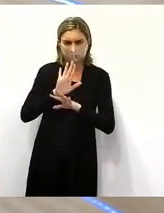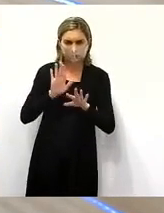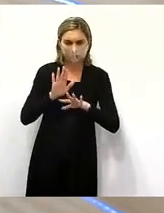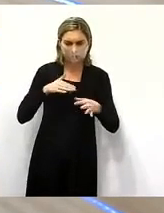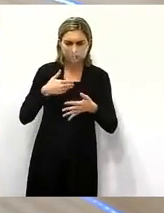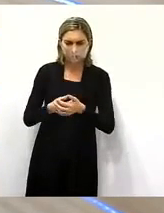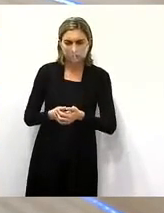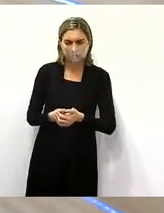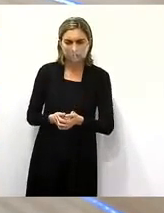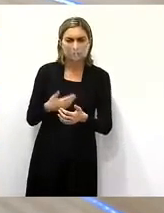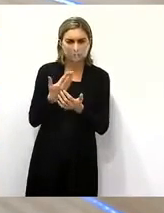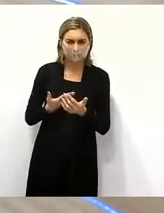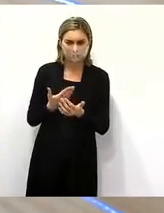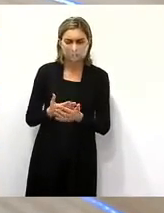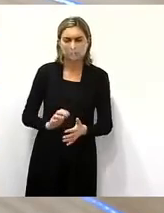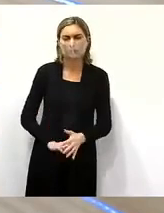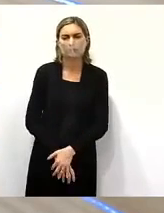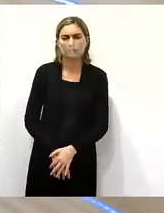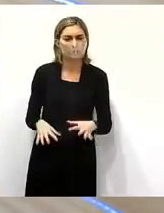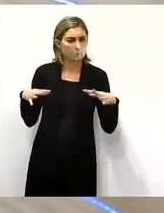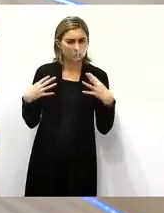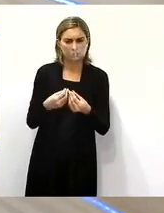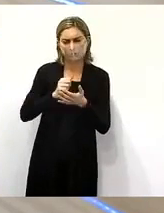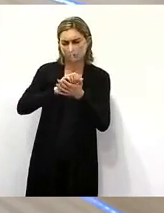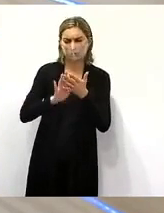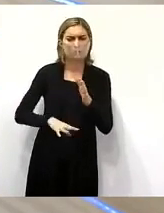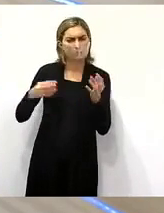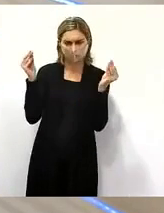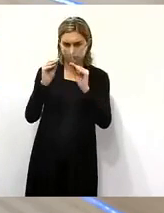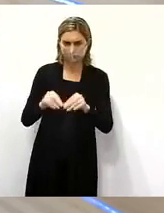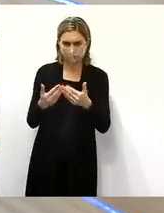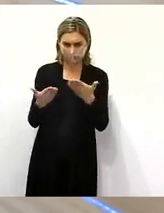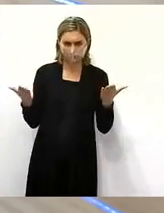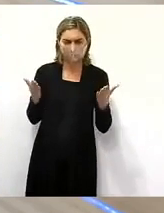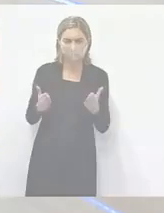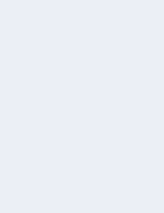e até a próxima aula. Todas as atividades estão lá para você.